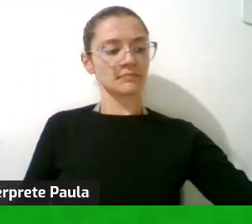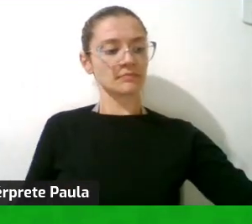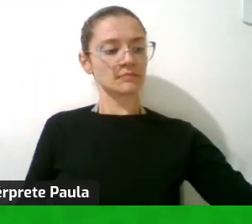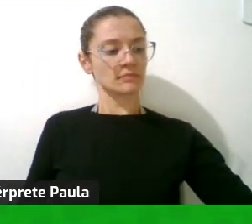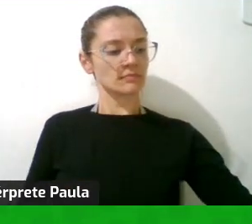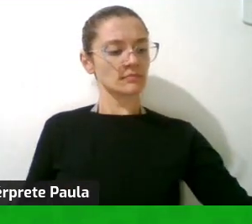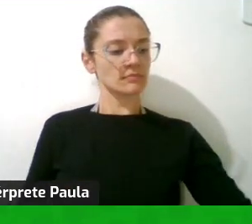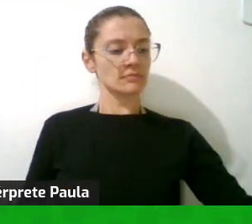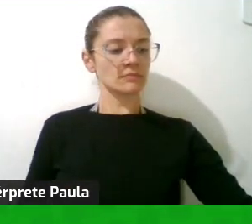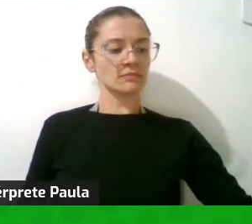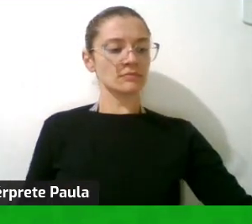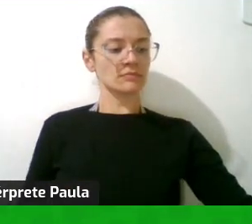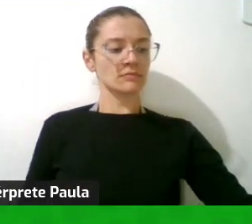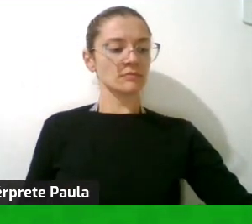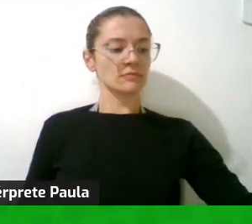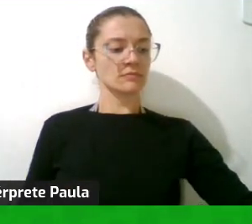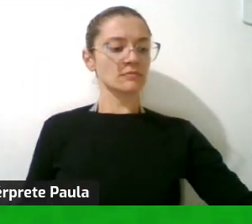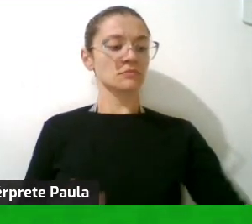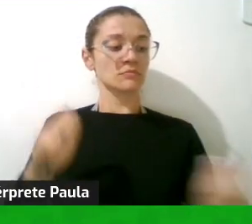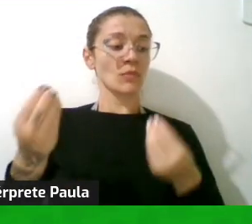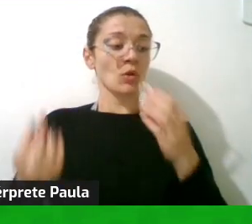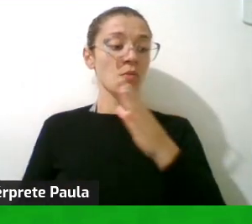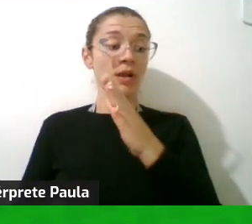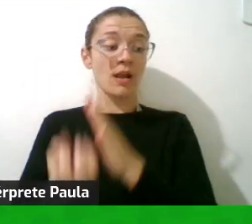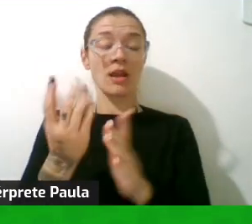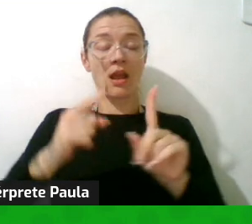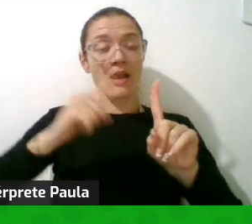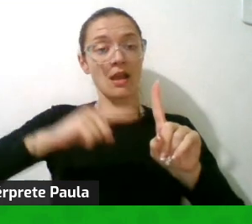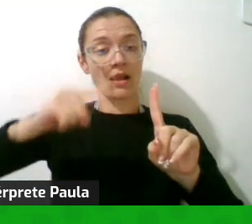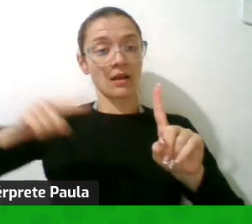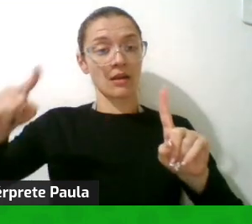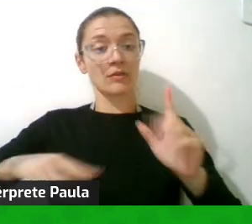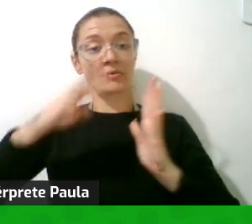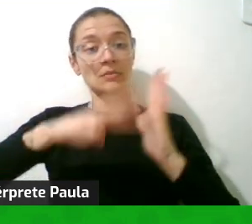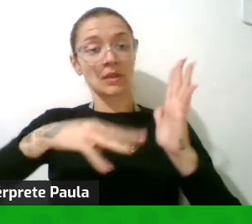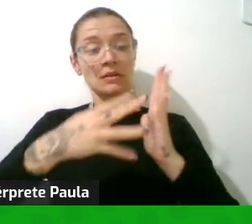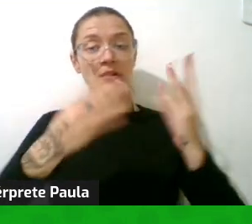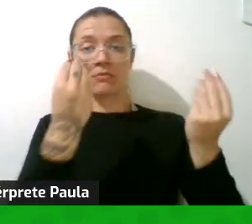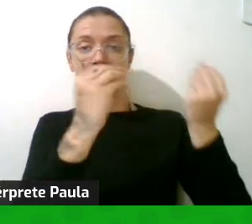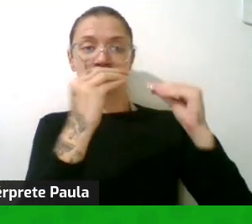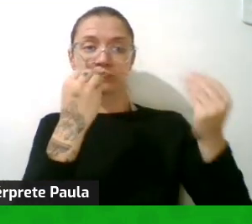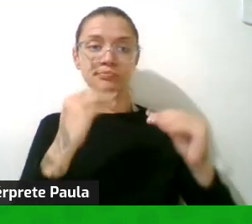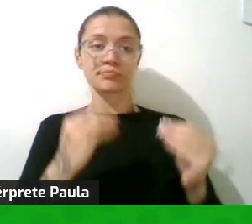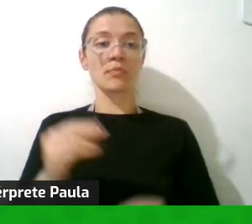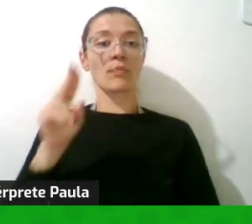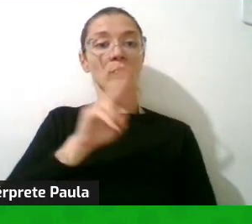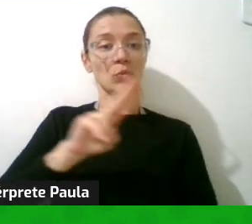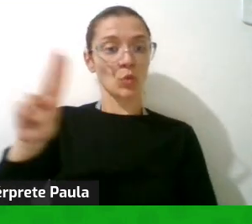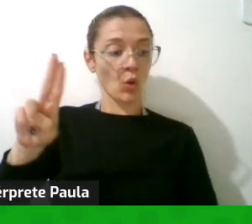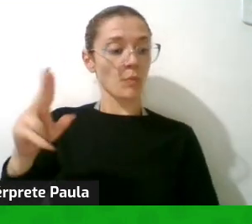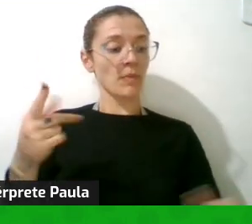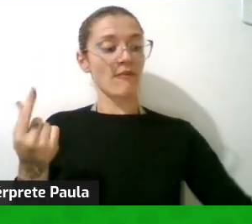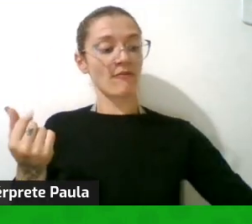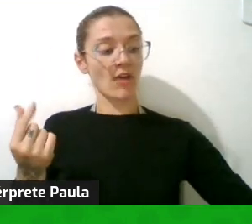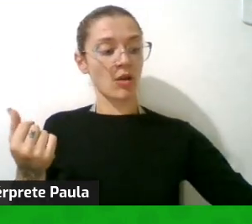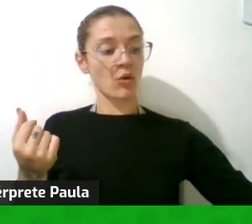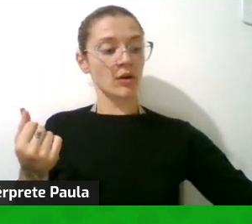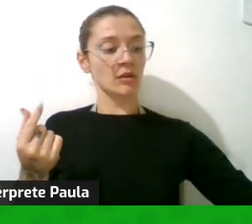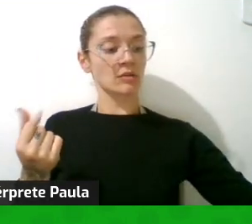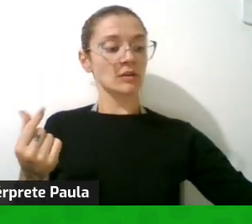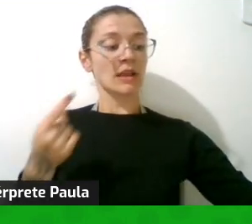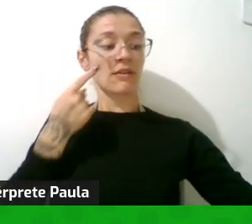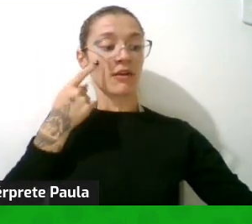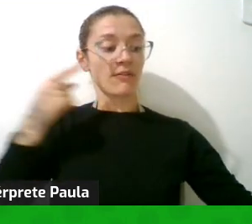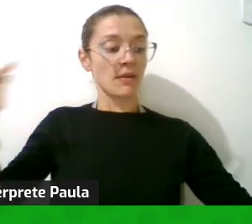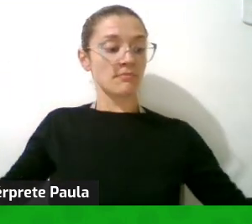E como criar um gráfico? Então, digite a planilha de dados, né? Nomes e valores. Por quê? Porque daí ele vai cruzar um com o outro, então nomes